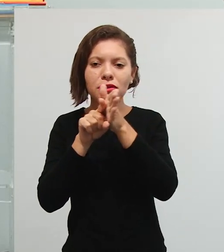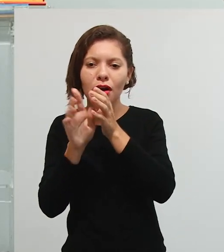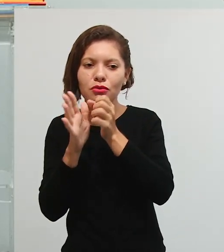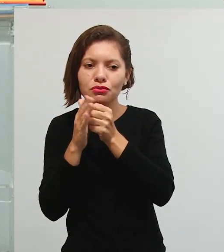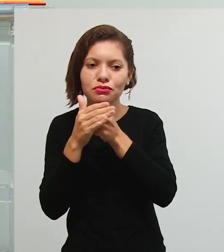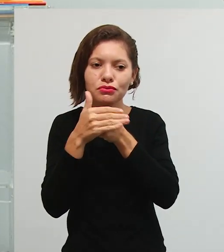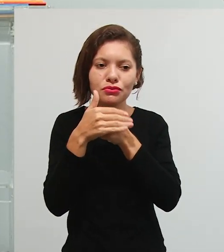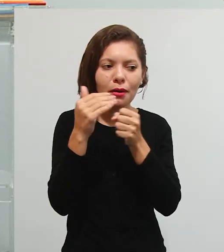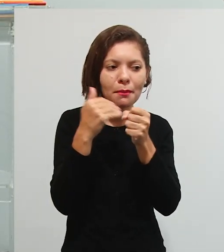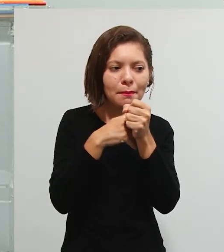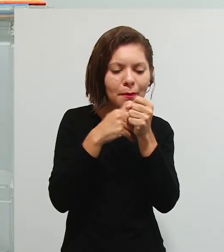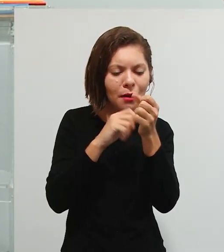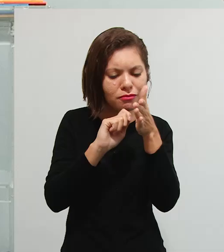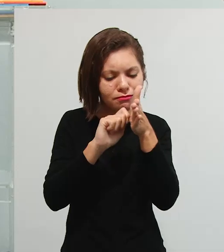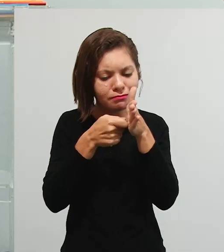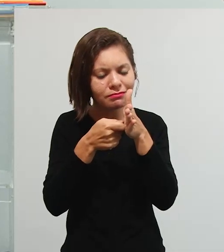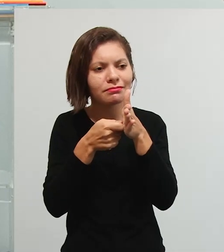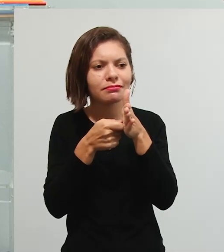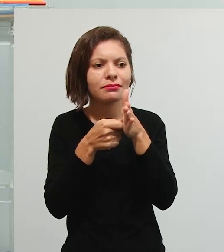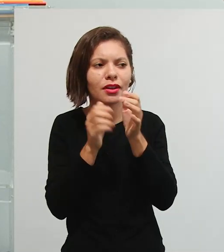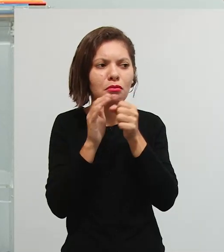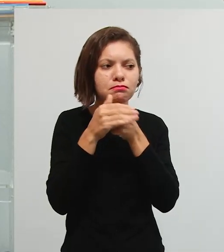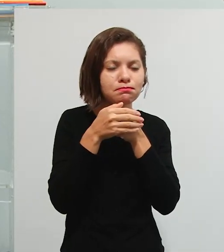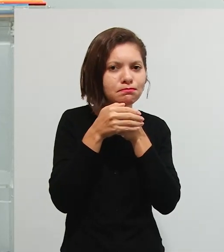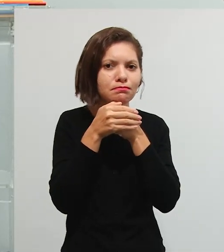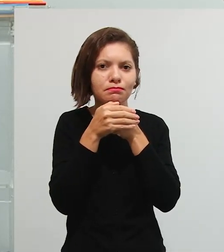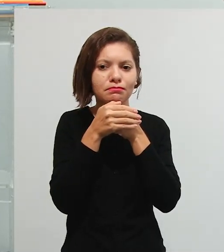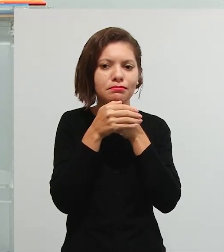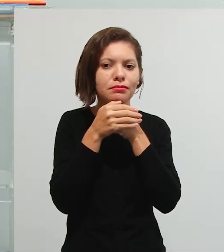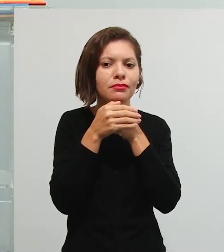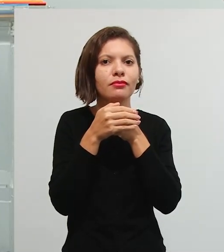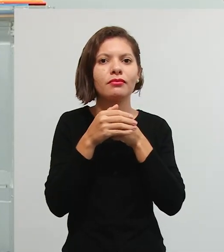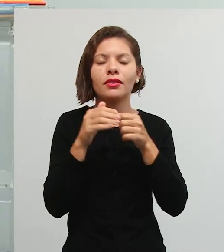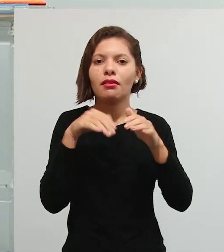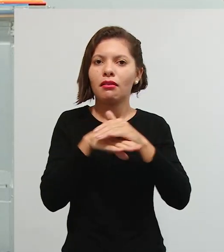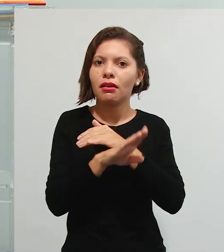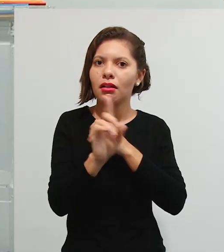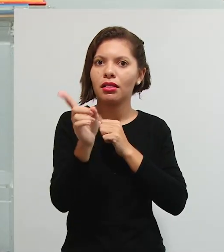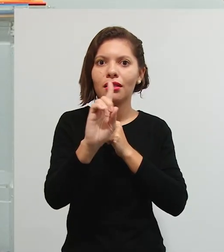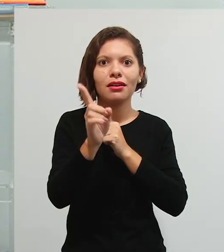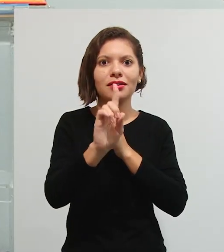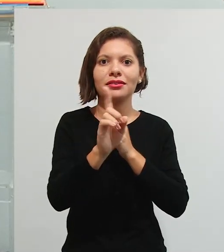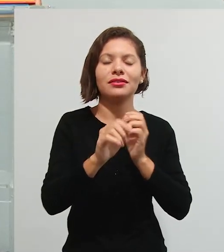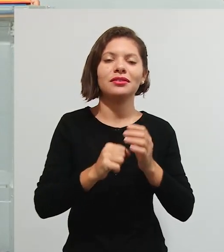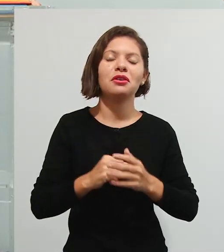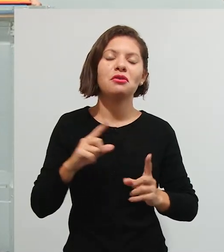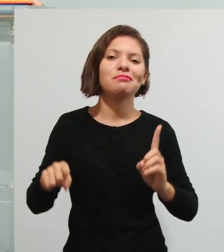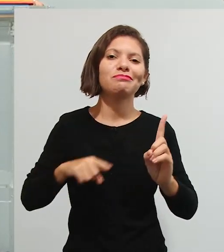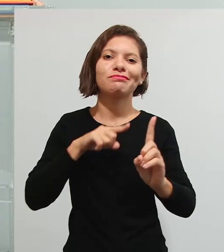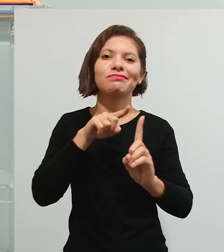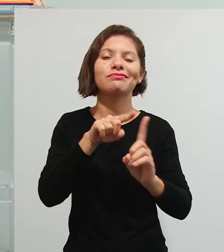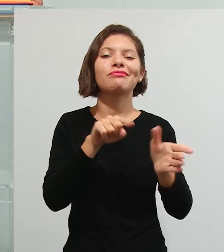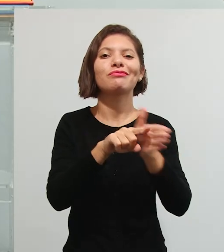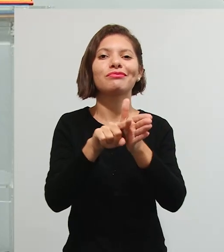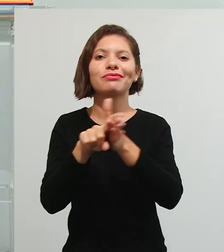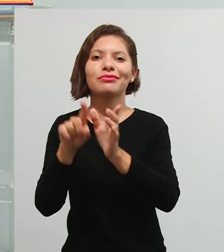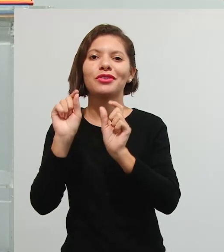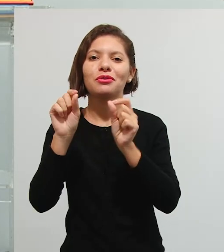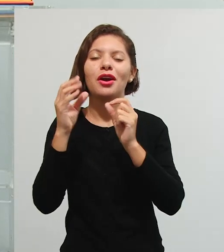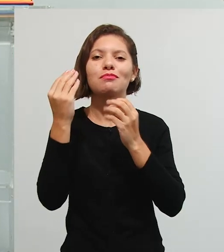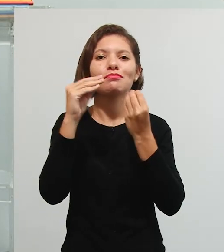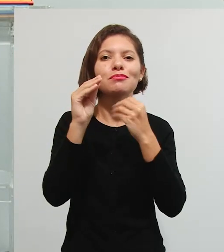artigo científico sobre o currículo em ação em comunidades beradeiras na Amazônia, ou um